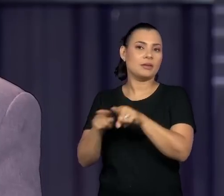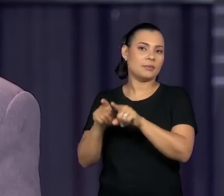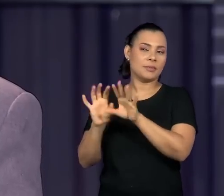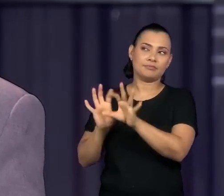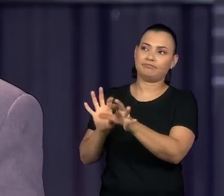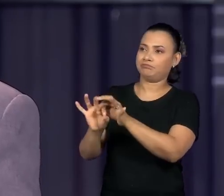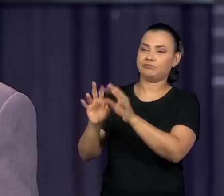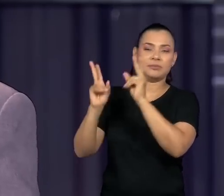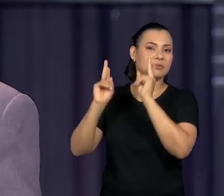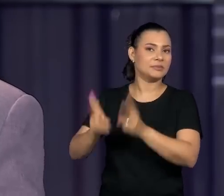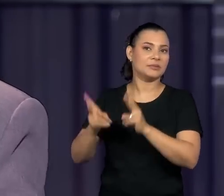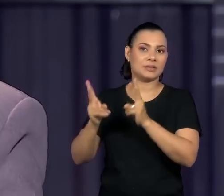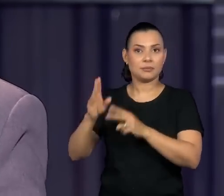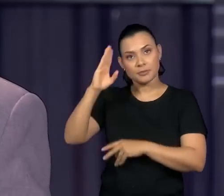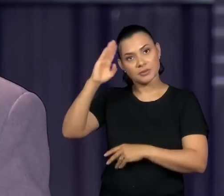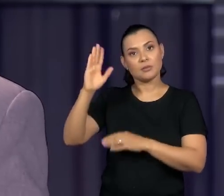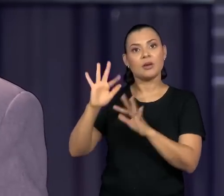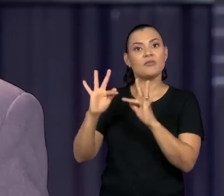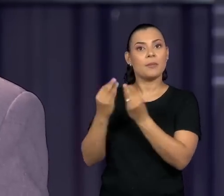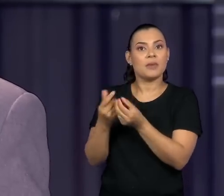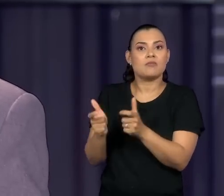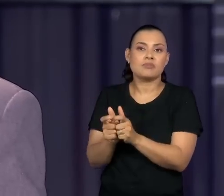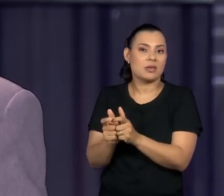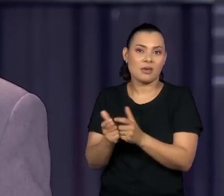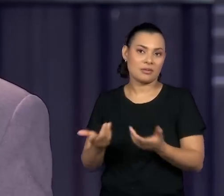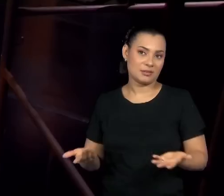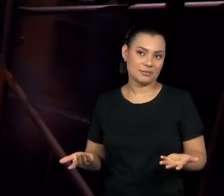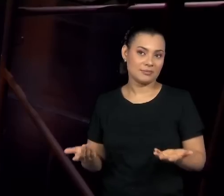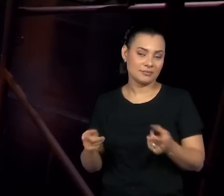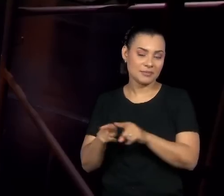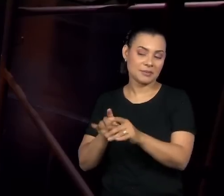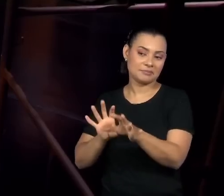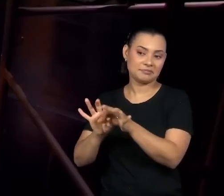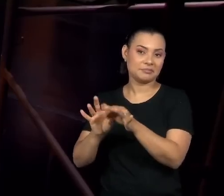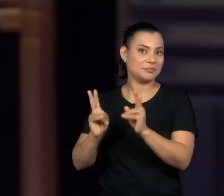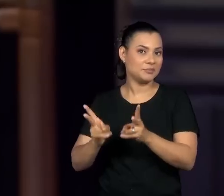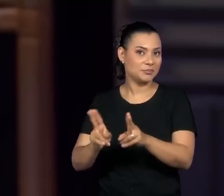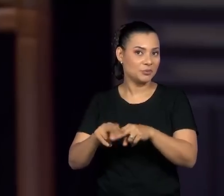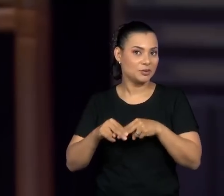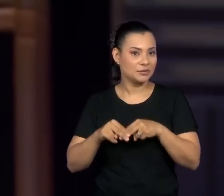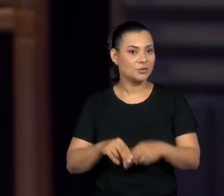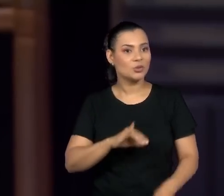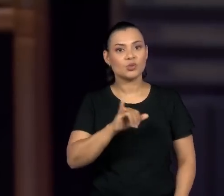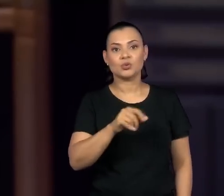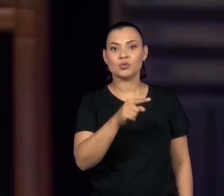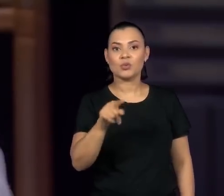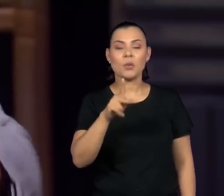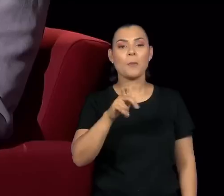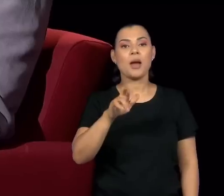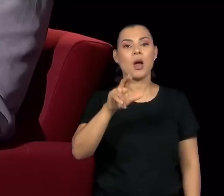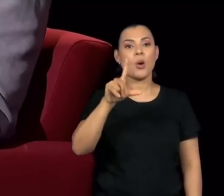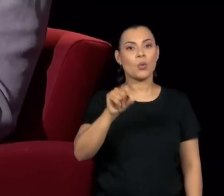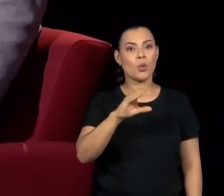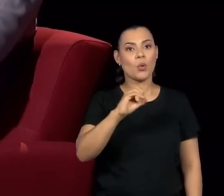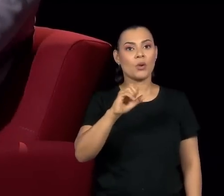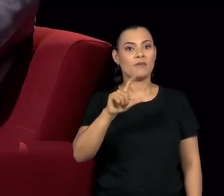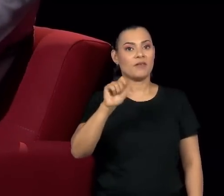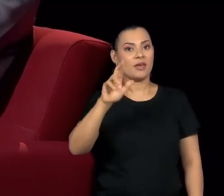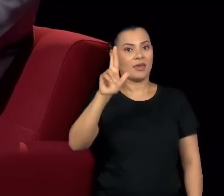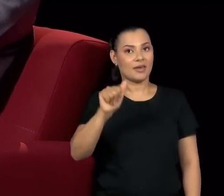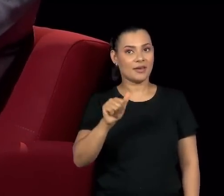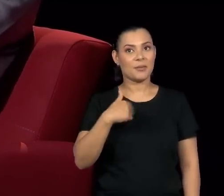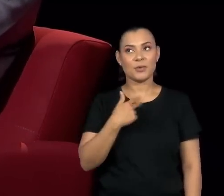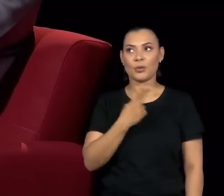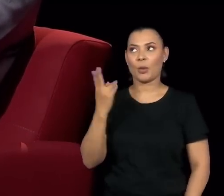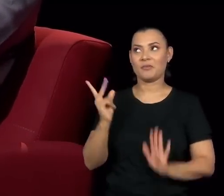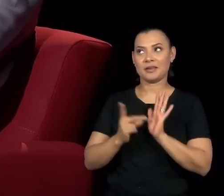muito apegado à minha família, principalmente porque minha família é pequenininha, né? João Paulo de Oliveira. É o nome verdadeiro do